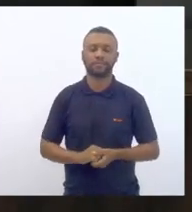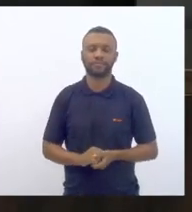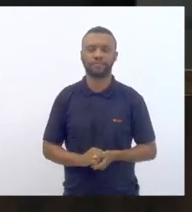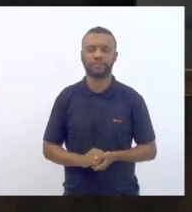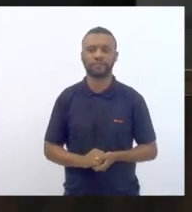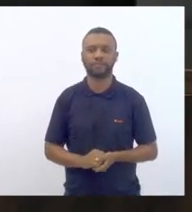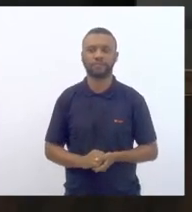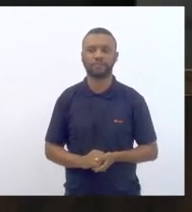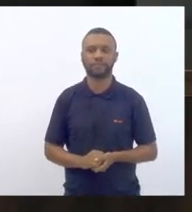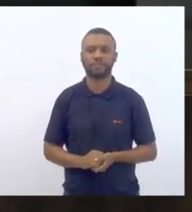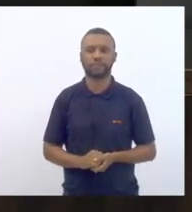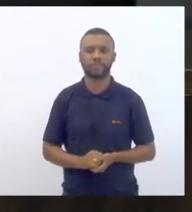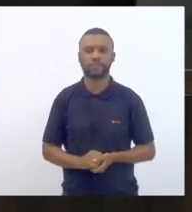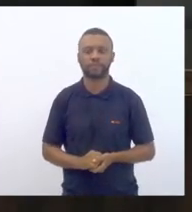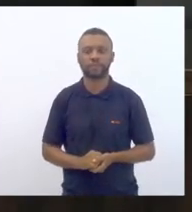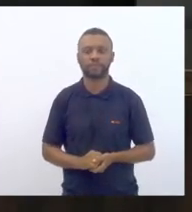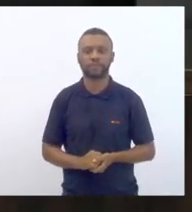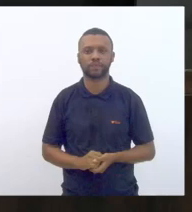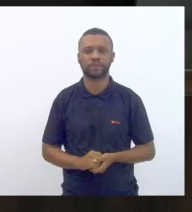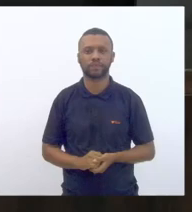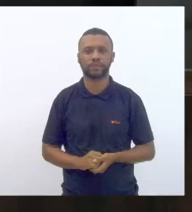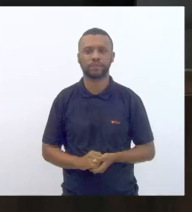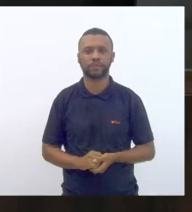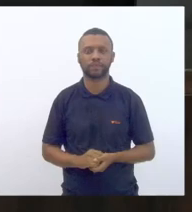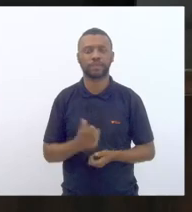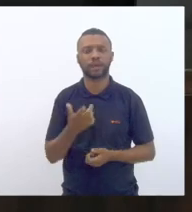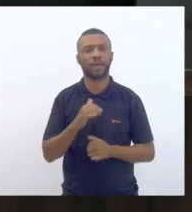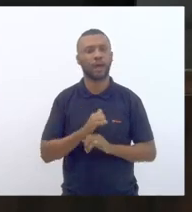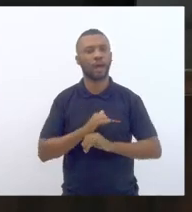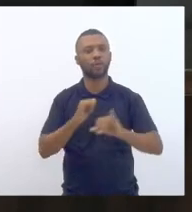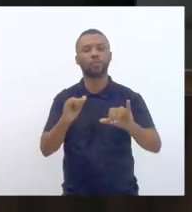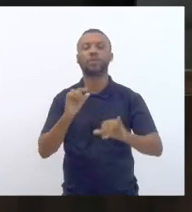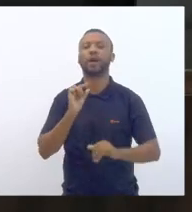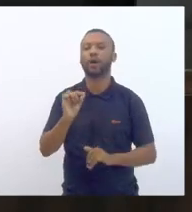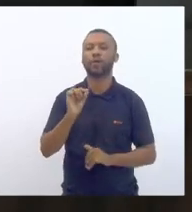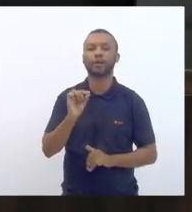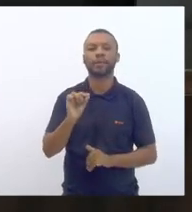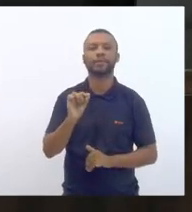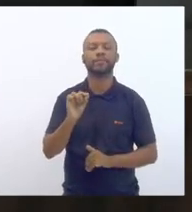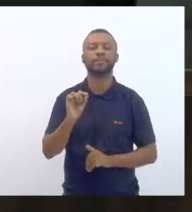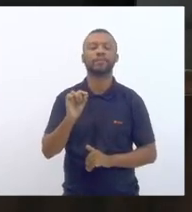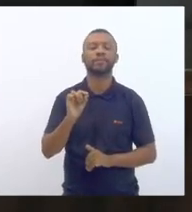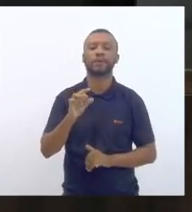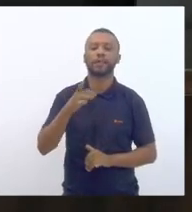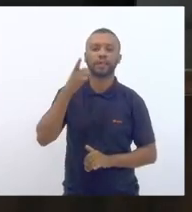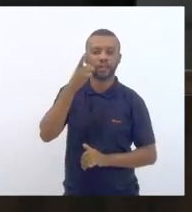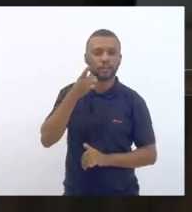autógrafo. Eu queria anunciar, deputado Luiz, deputado Eliomar,